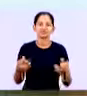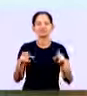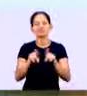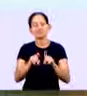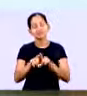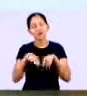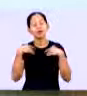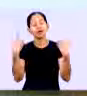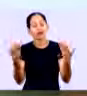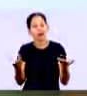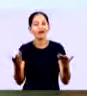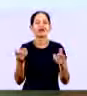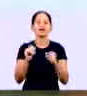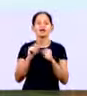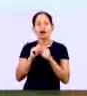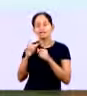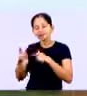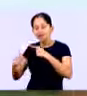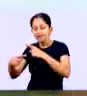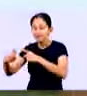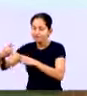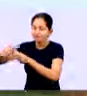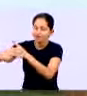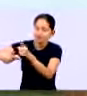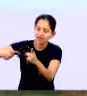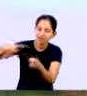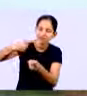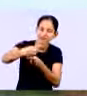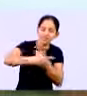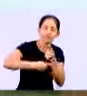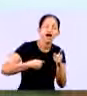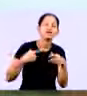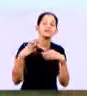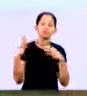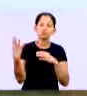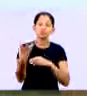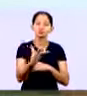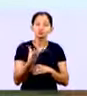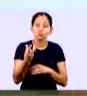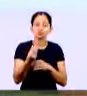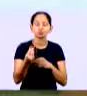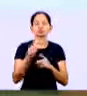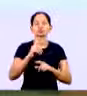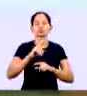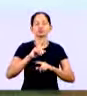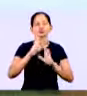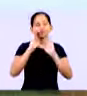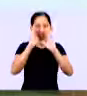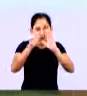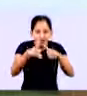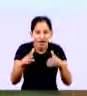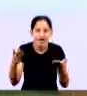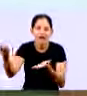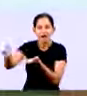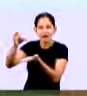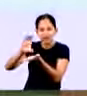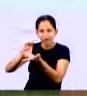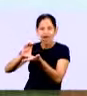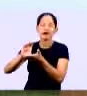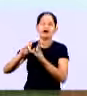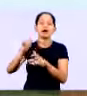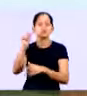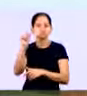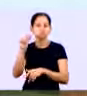condições para que os demais sejam executados. Tá? A partir de um bom planejamento de vendas, eu sei qual a quantidade de recursos que vai entrar na organização,